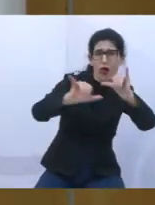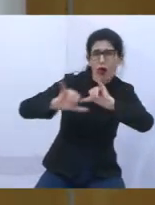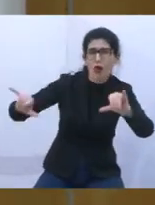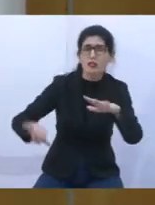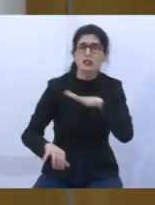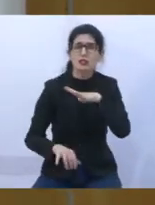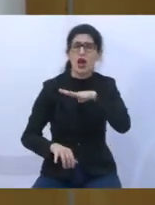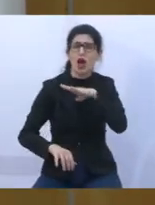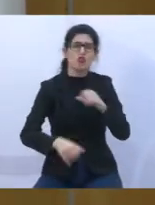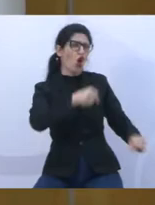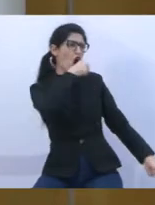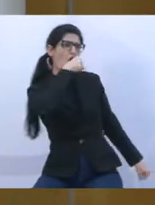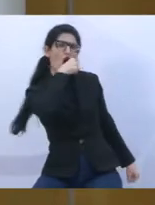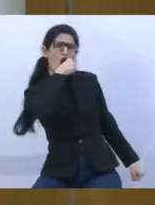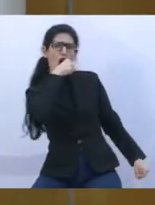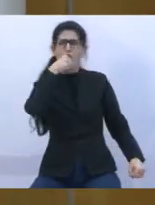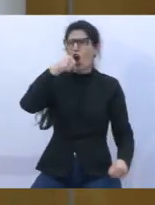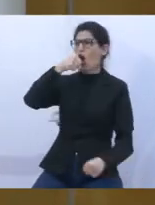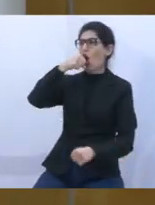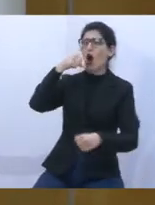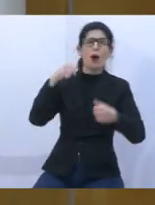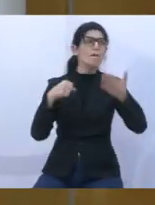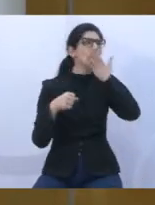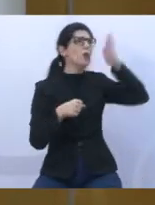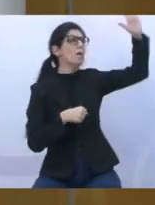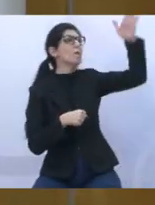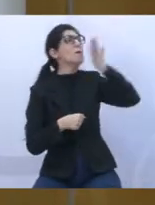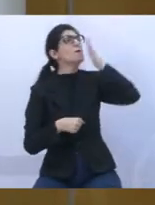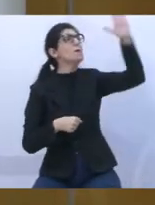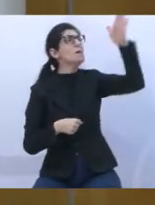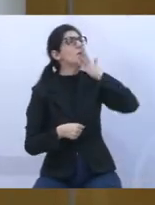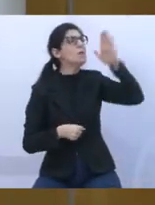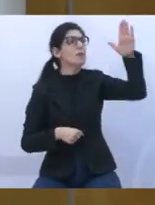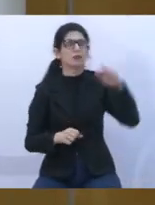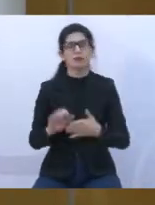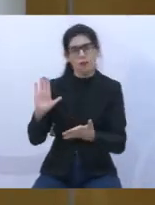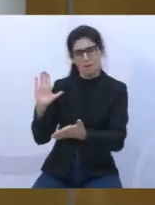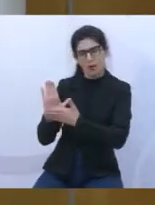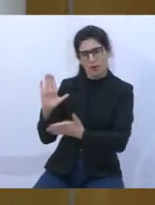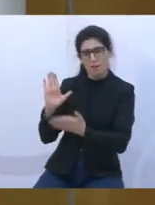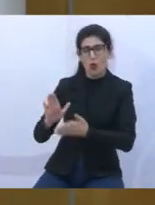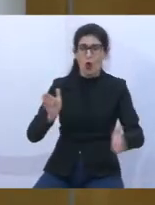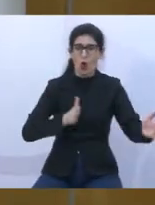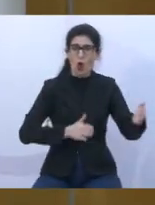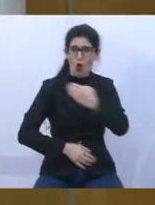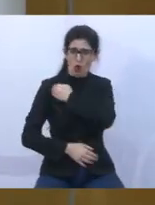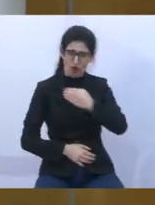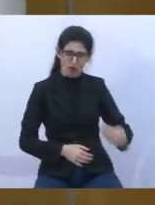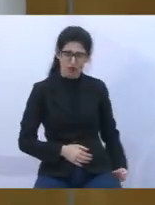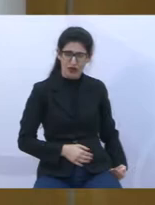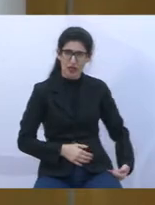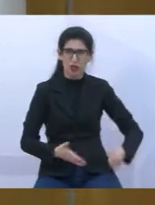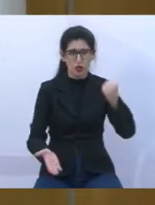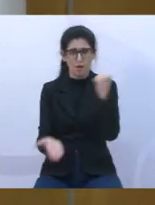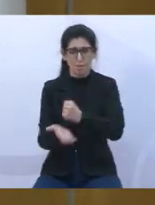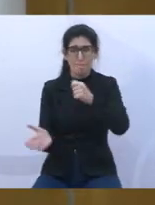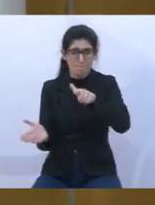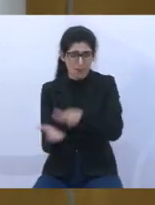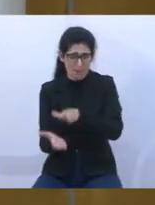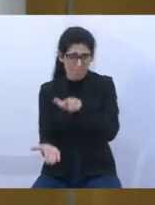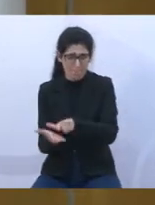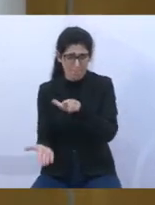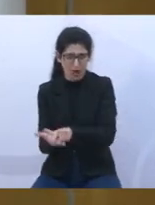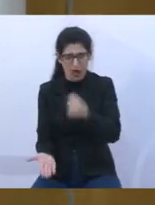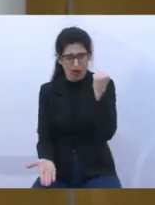registra esse plano de governo ou seja as promessas ele registra no cartório